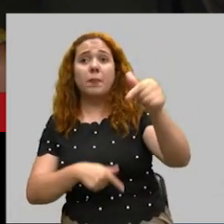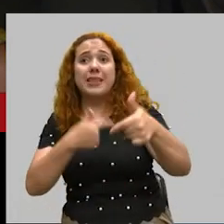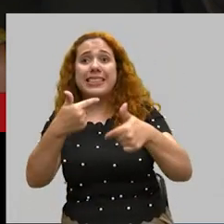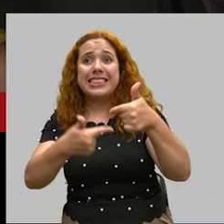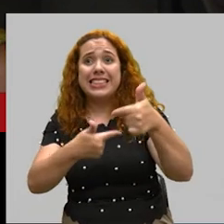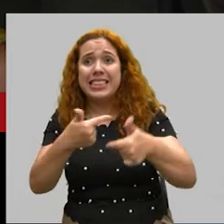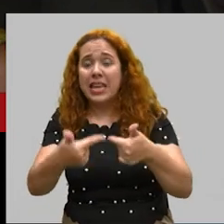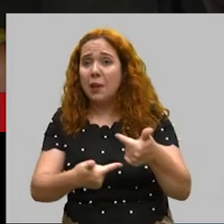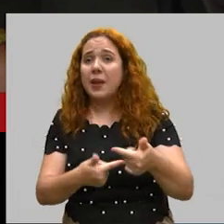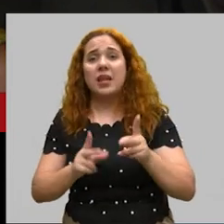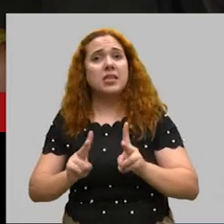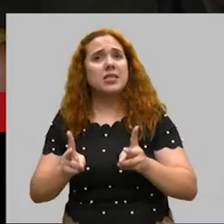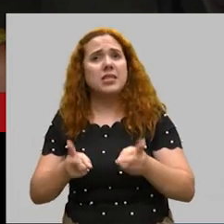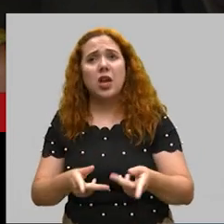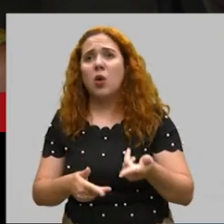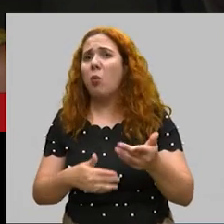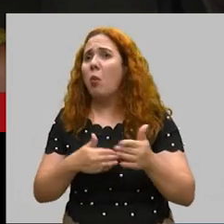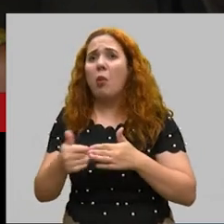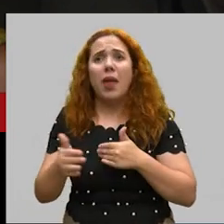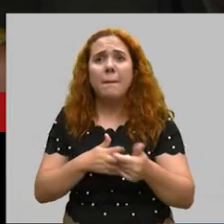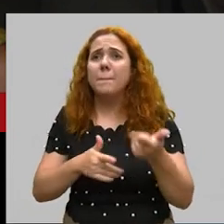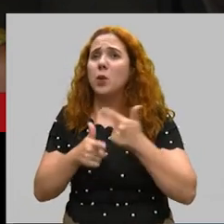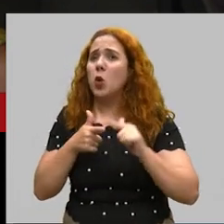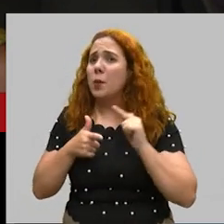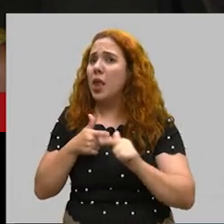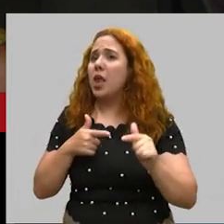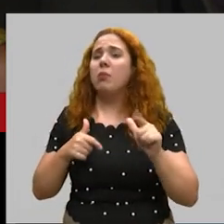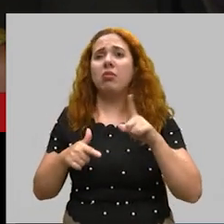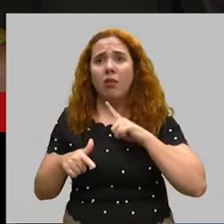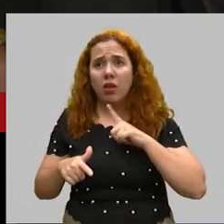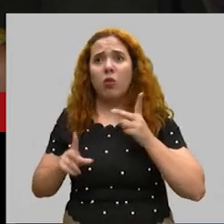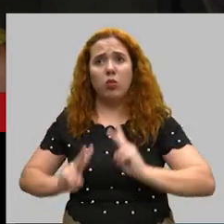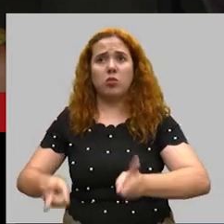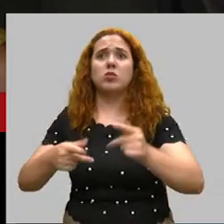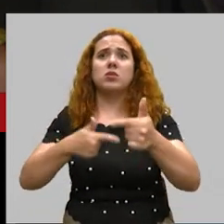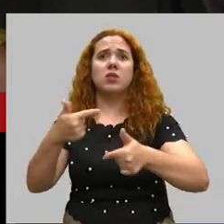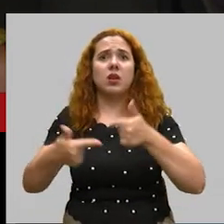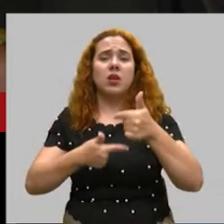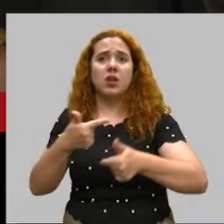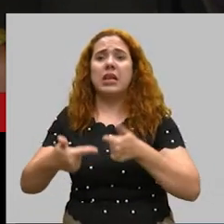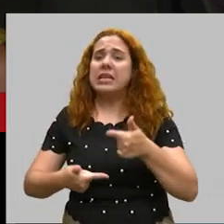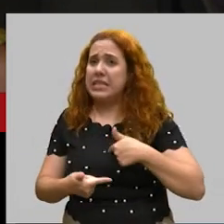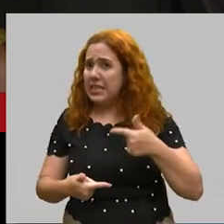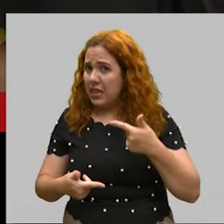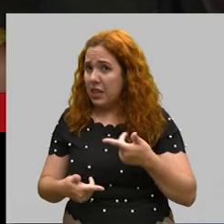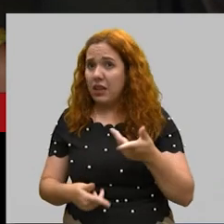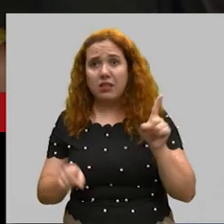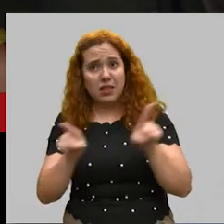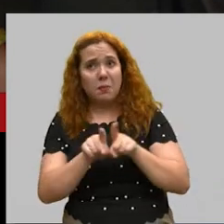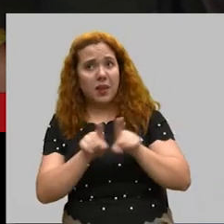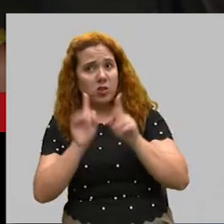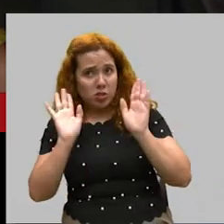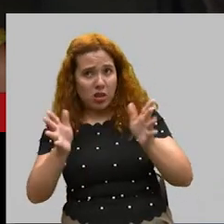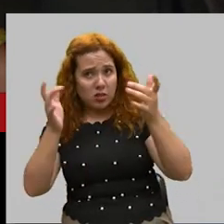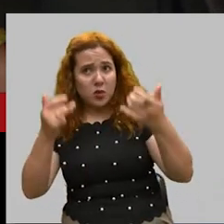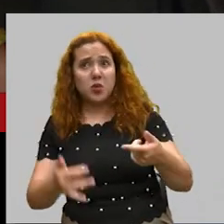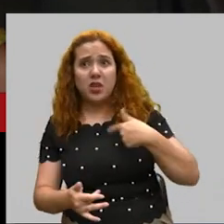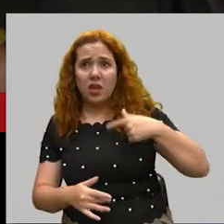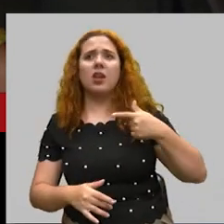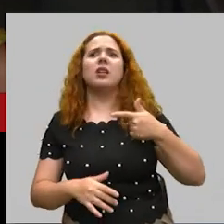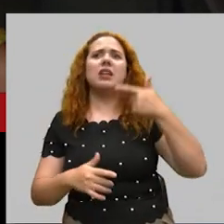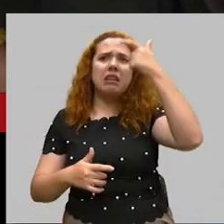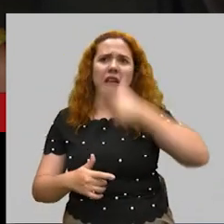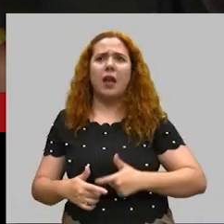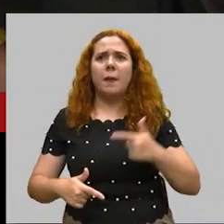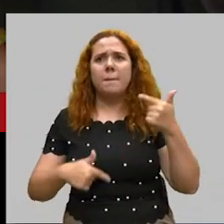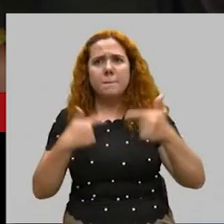qualquer situação que vem até ele e que ele disse isso Naum essas oportunidades com a gente com todas as letras que ele